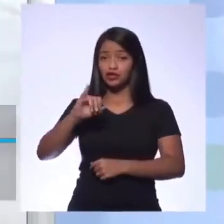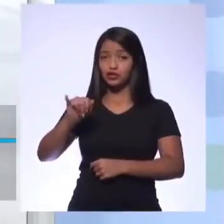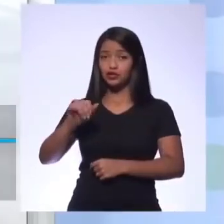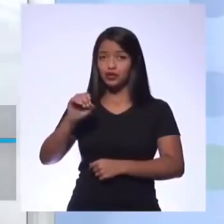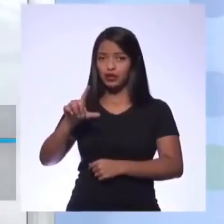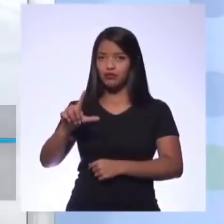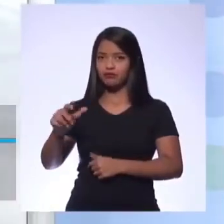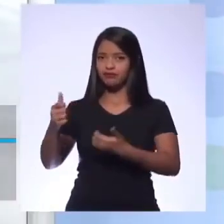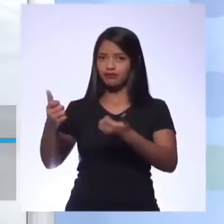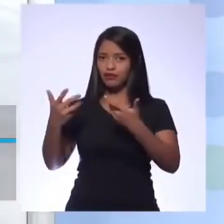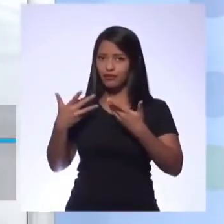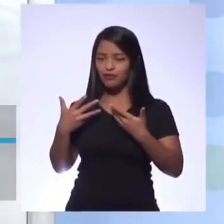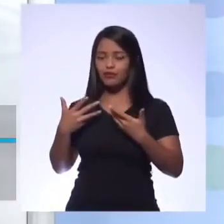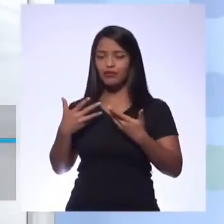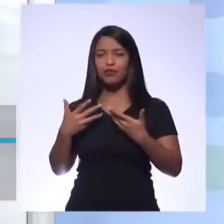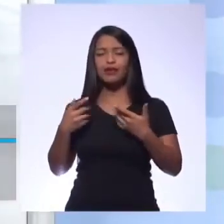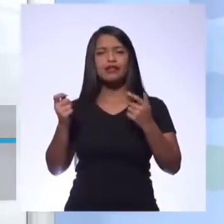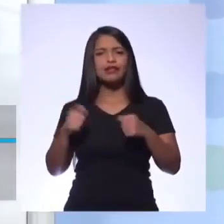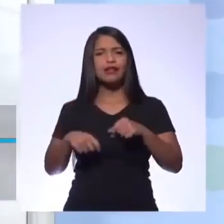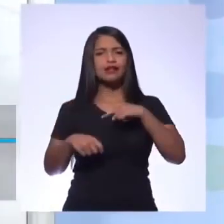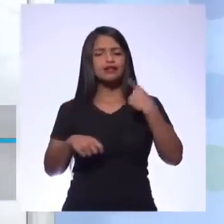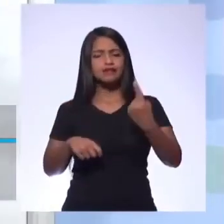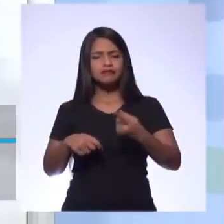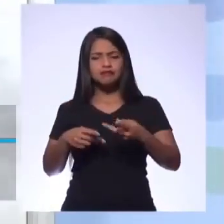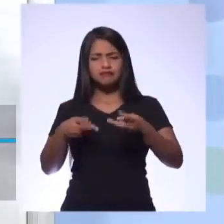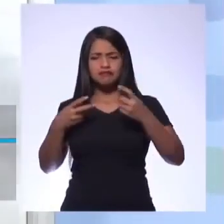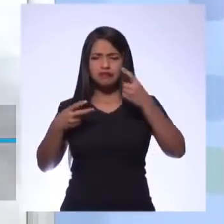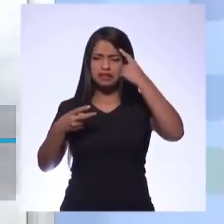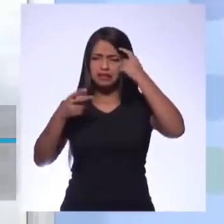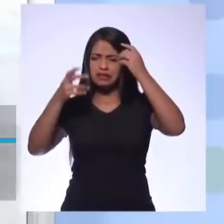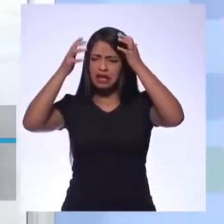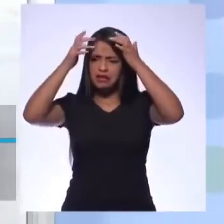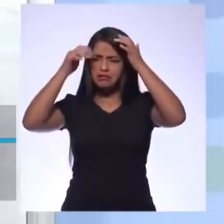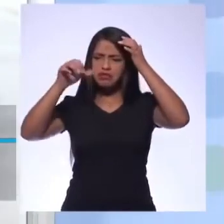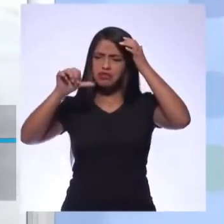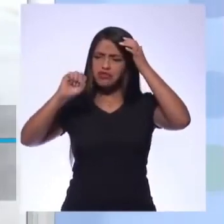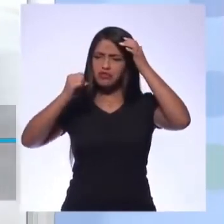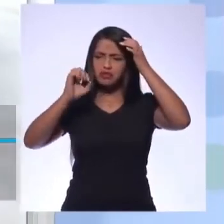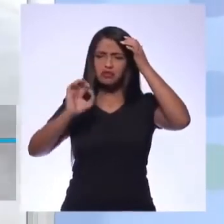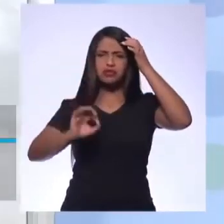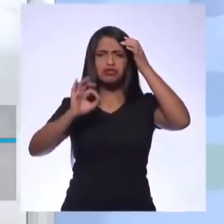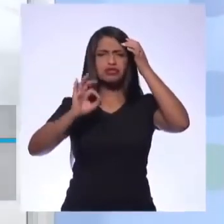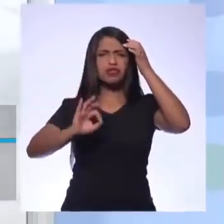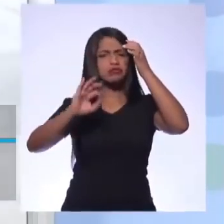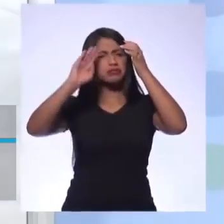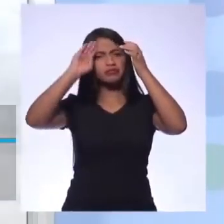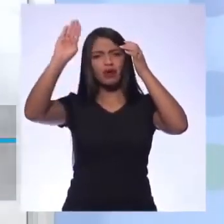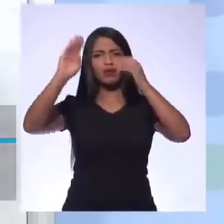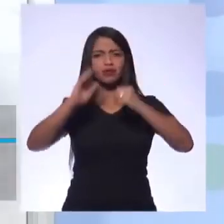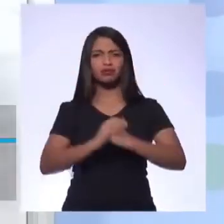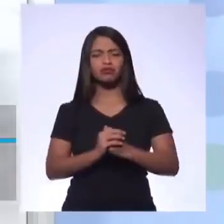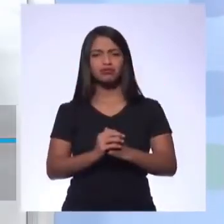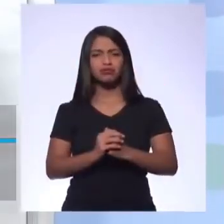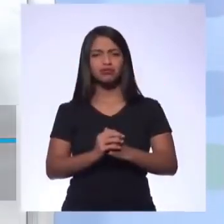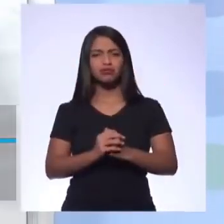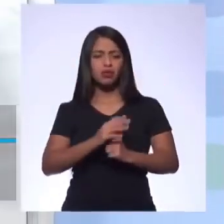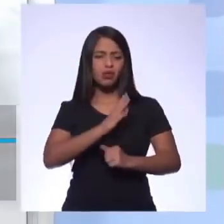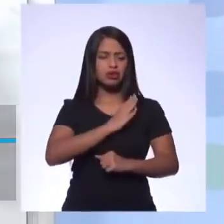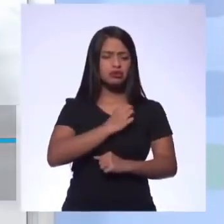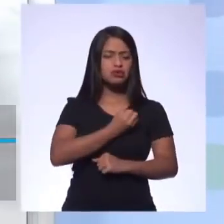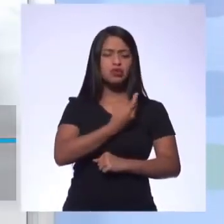ficar pensando quanto que a gente é cérebro, talvez 98%. Quanto que a gente é coração, sei lá, tantos por